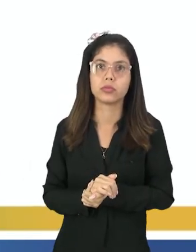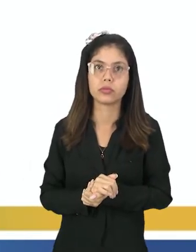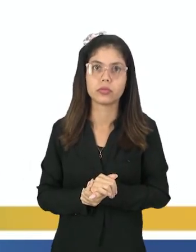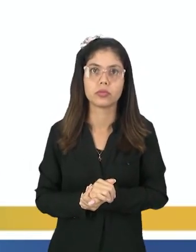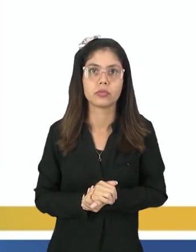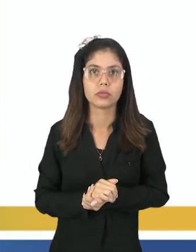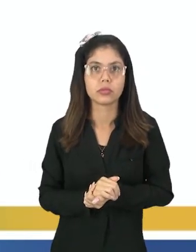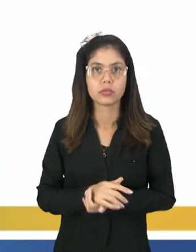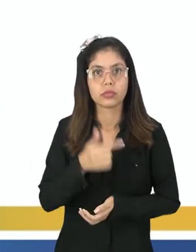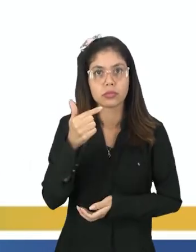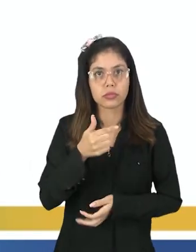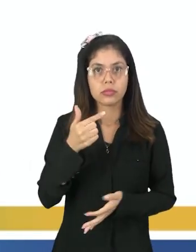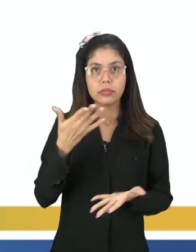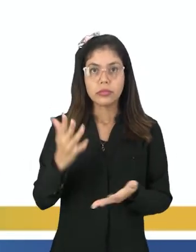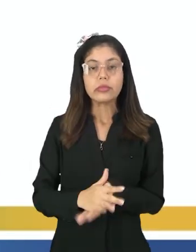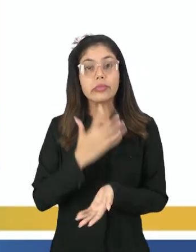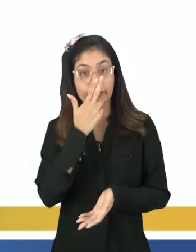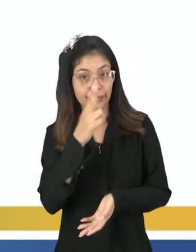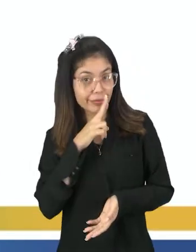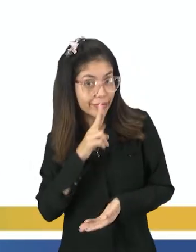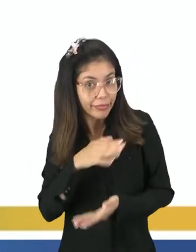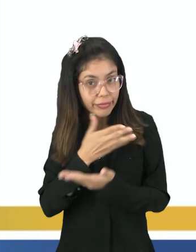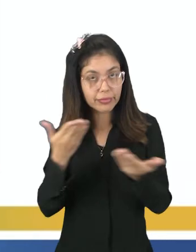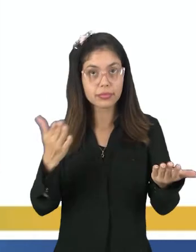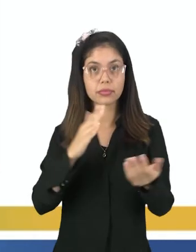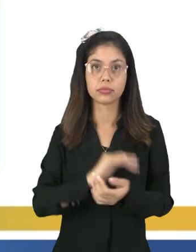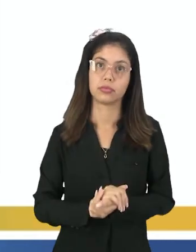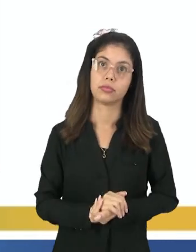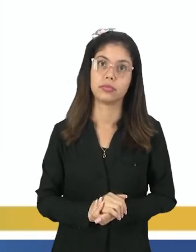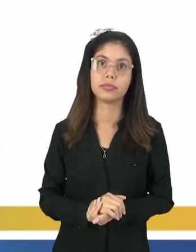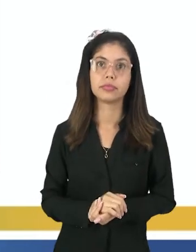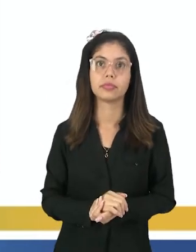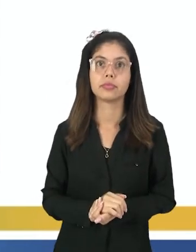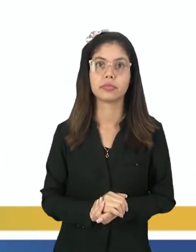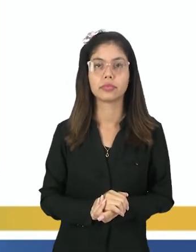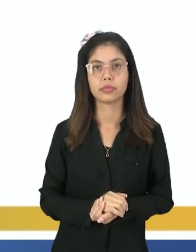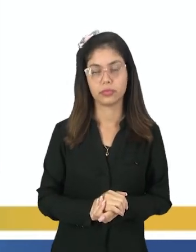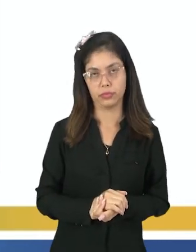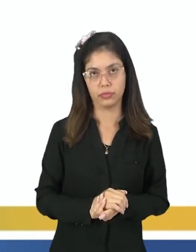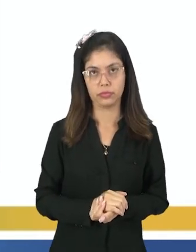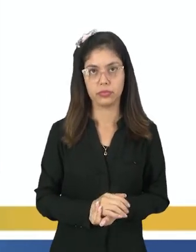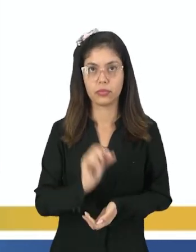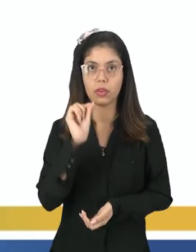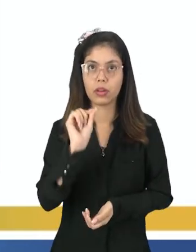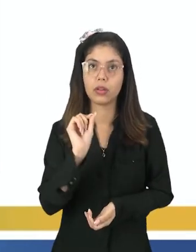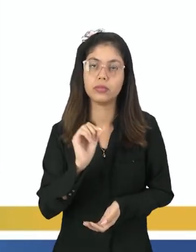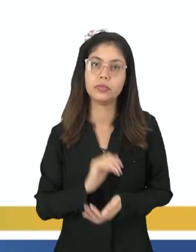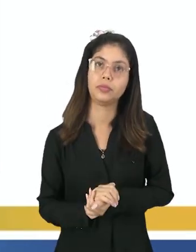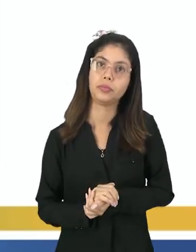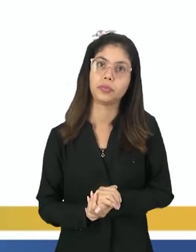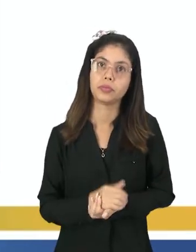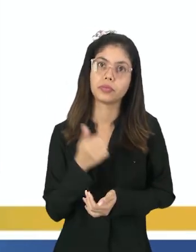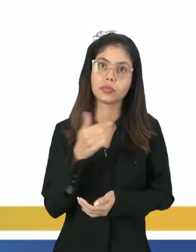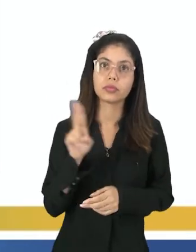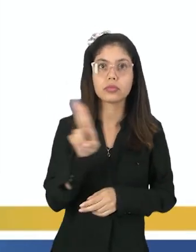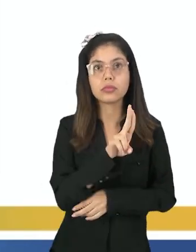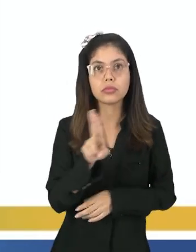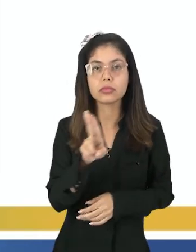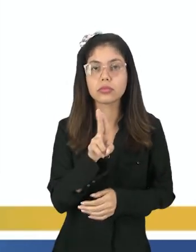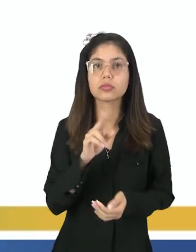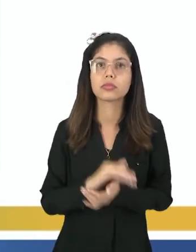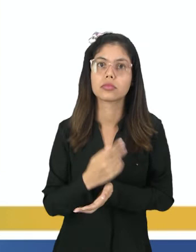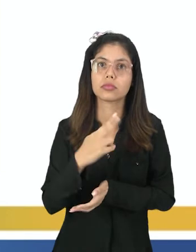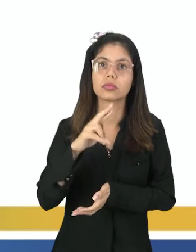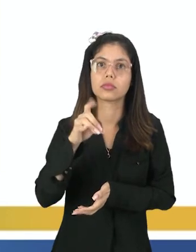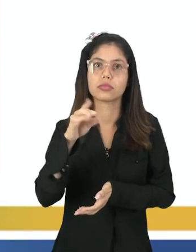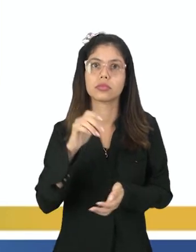carboidratos. Na segunda, já até apareceu a respostinha para vocês, mas vamos ver aí o que seria isso. Na 2 fala aí: